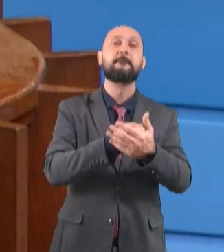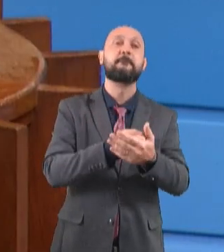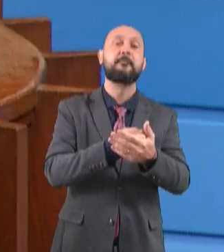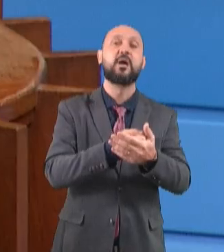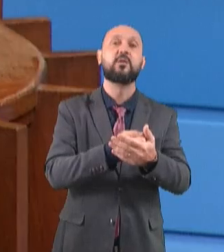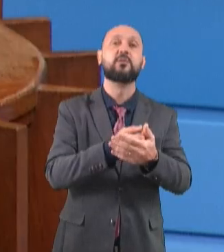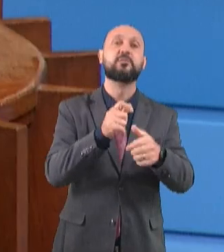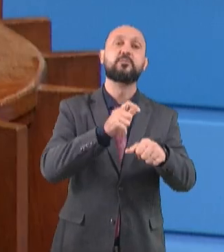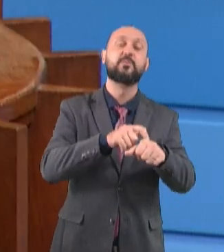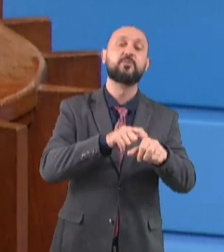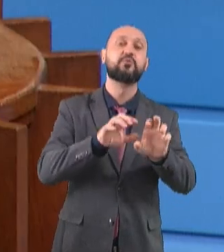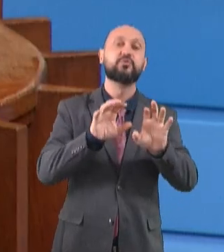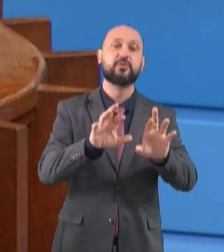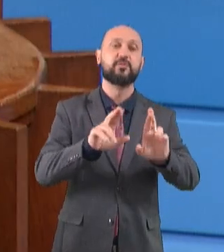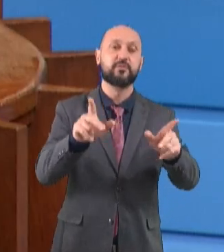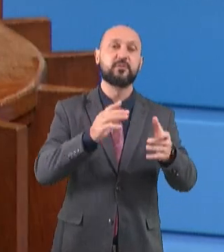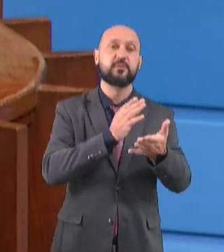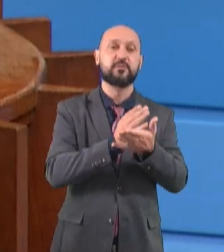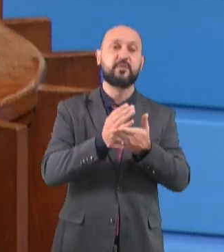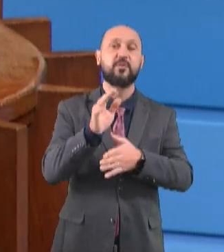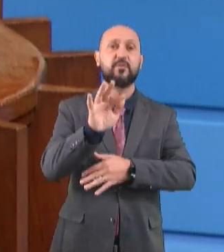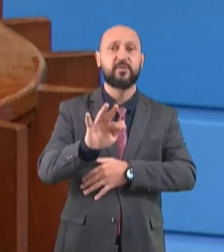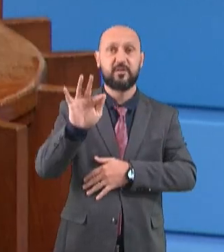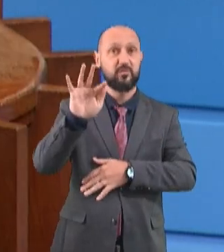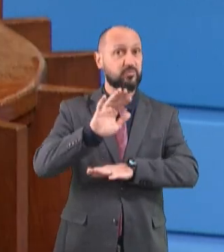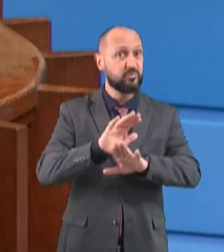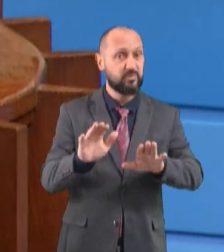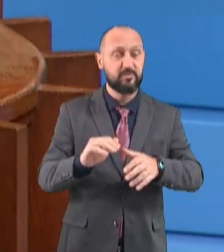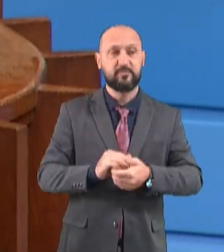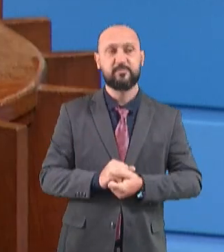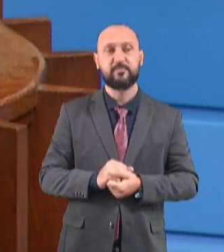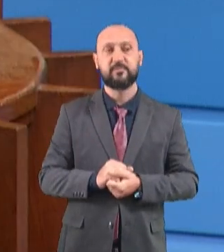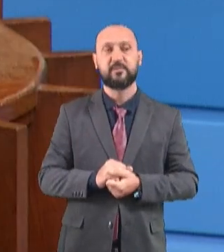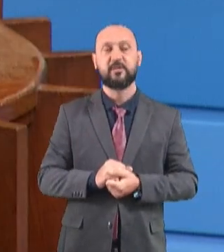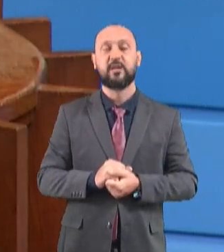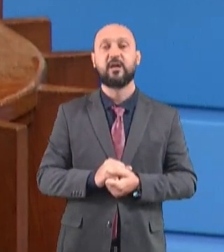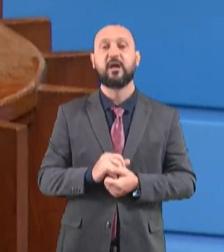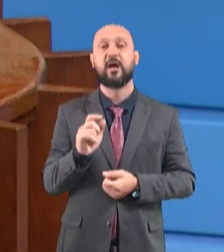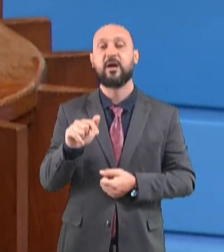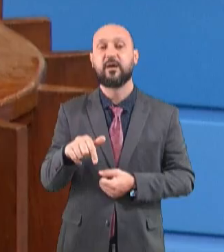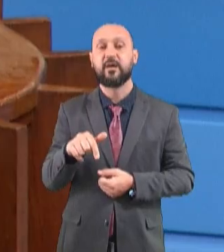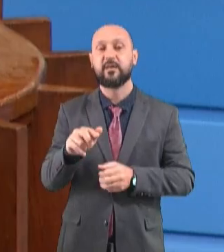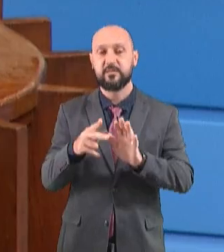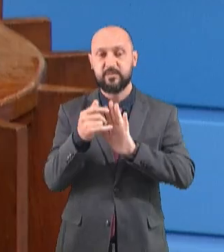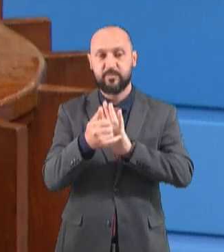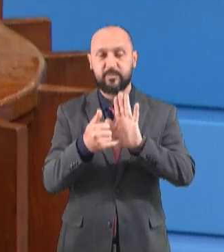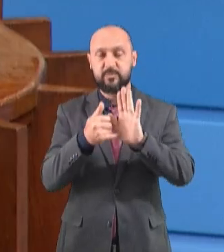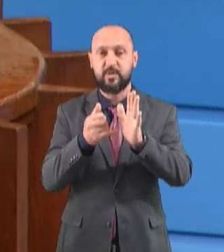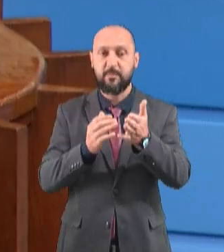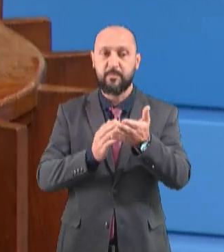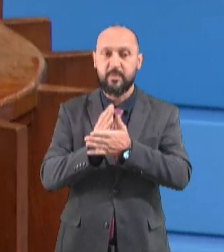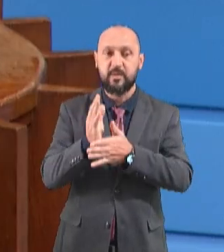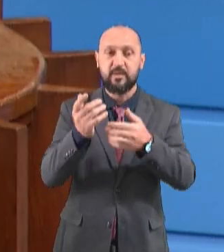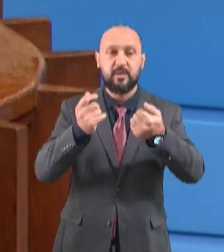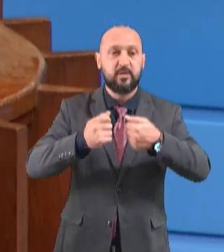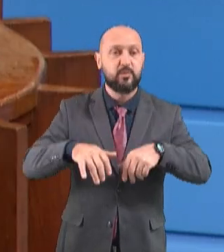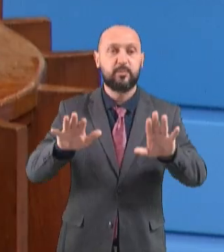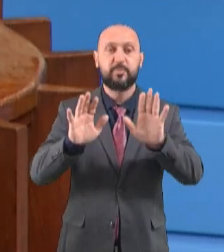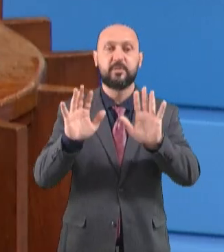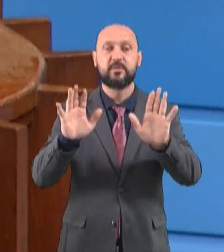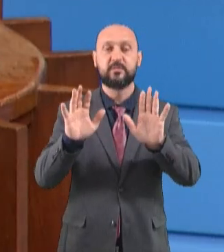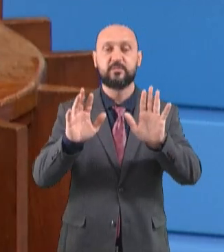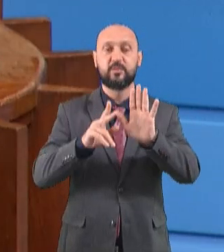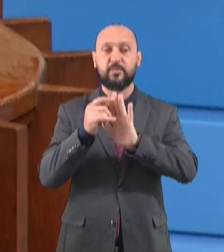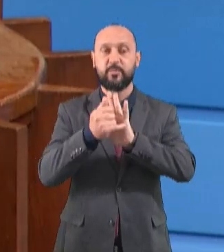com condições diferenciadas tributos federais. Ao aprovar esse projeto, que na verdade nem precisava